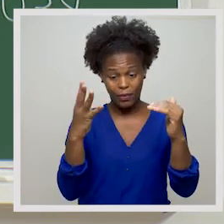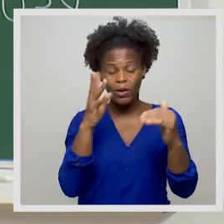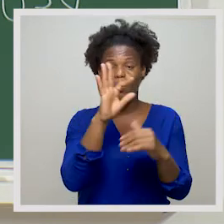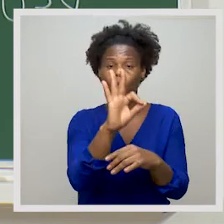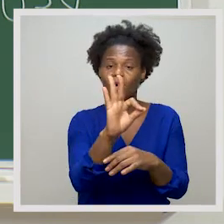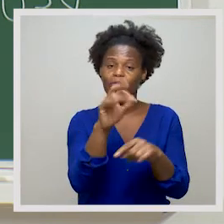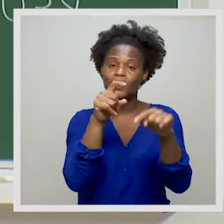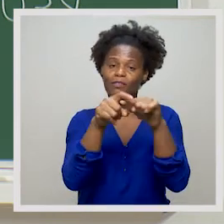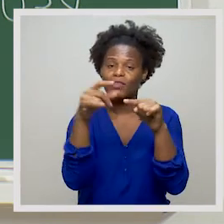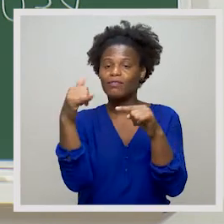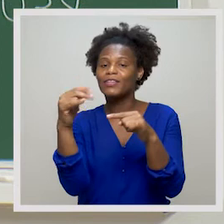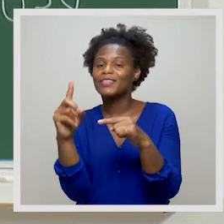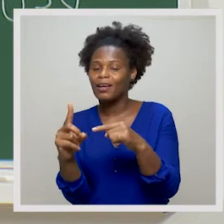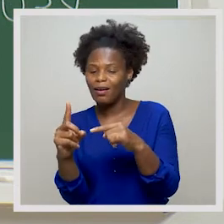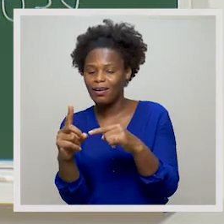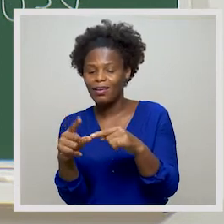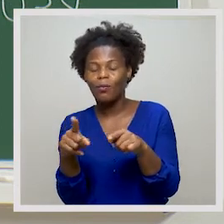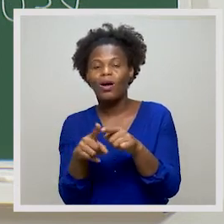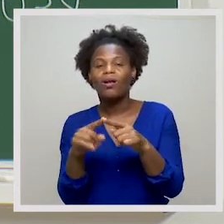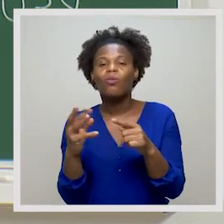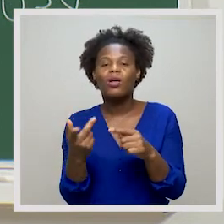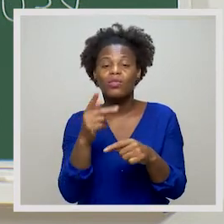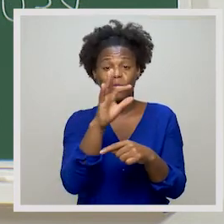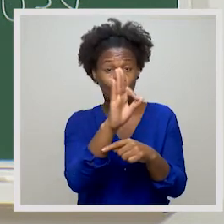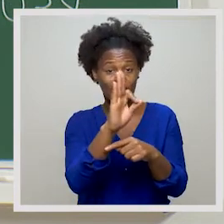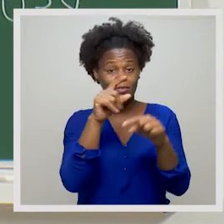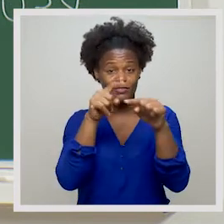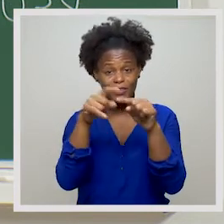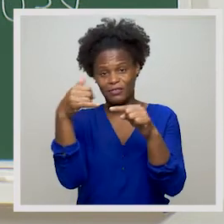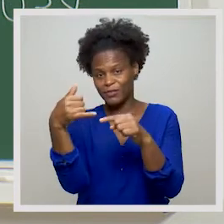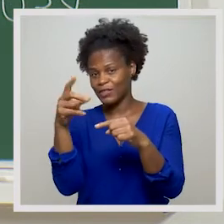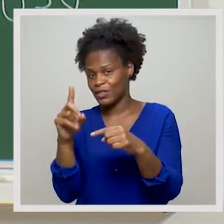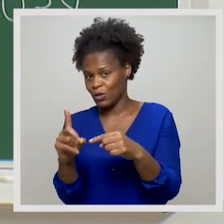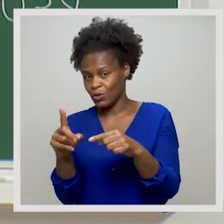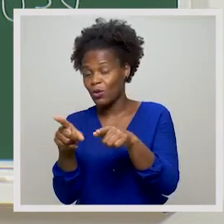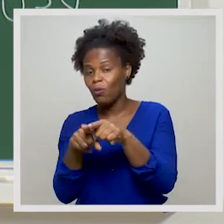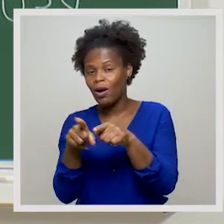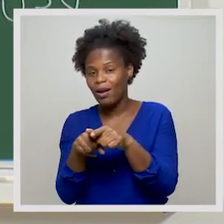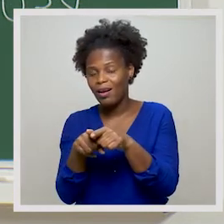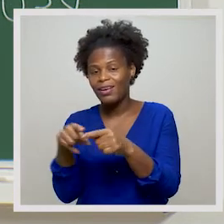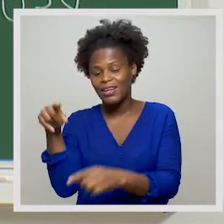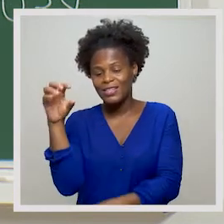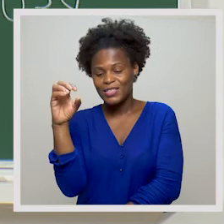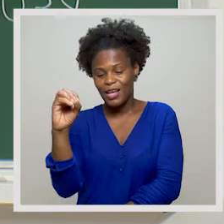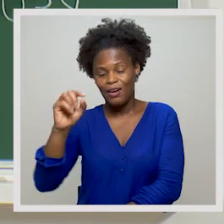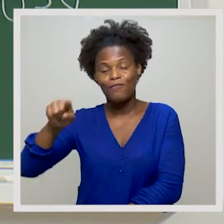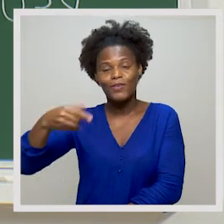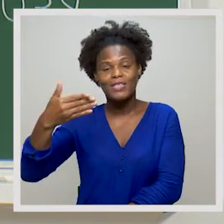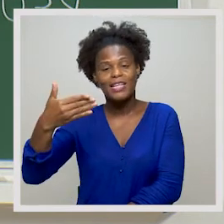a dividir por 26, ok? 4 a dividir por 26 igual